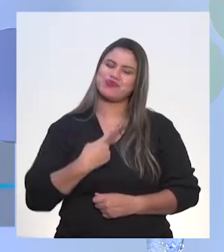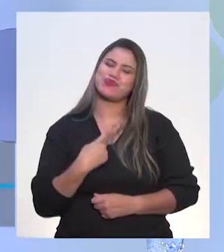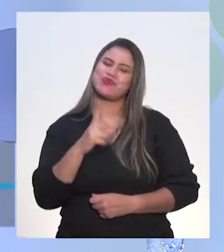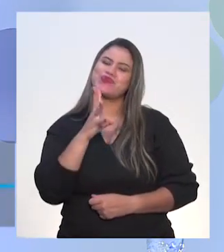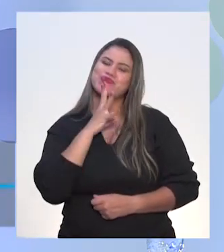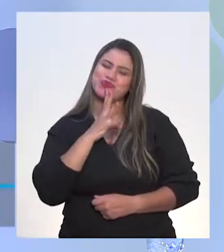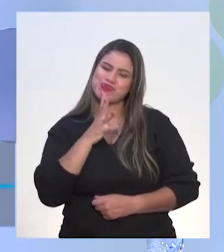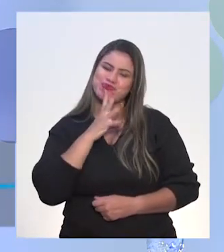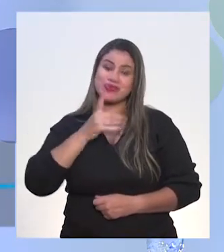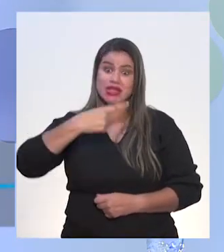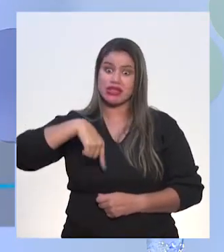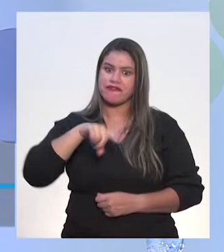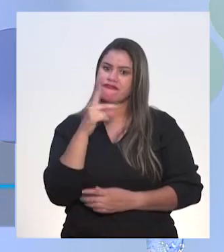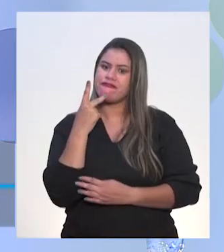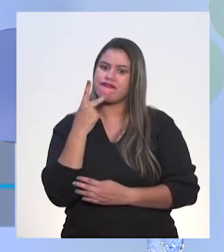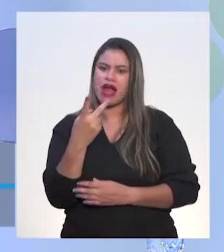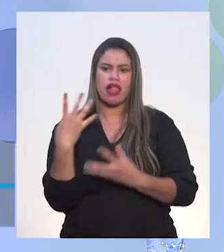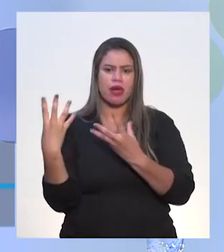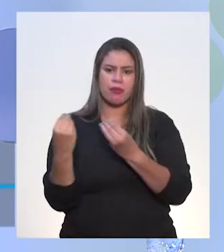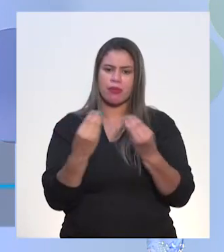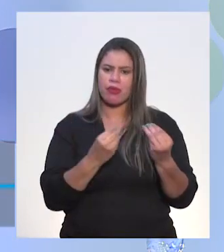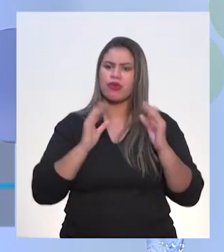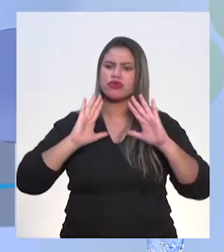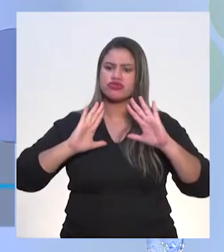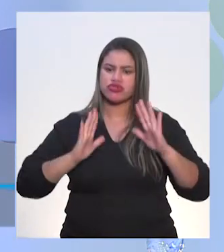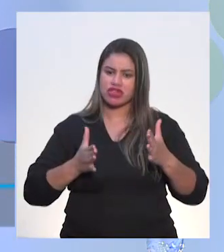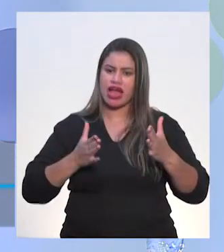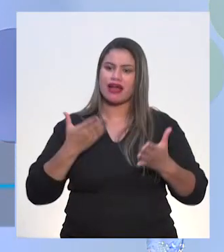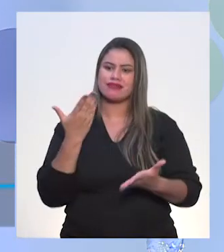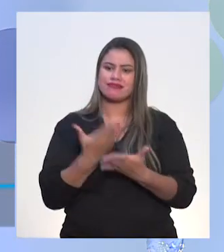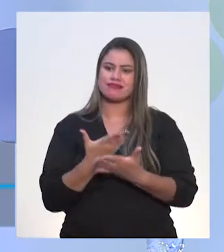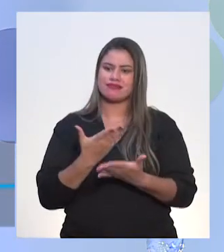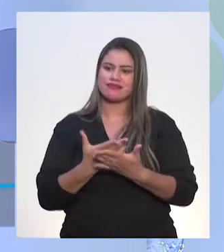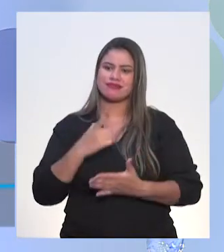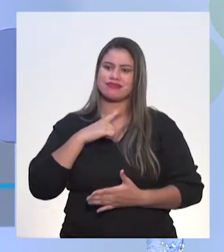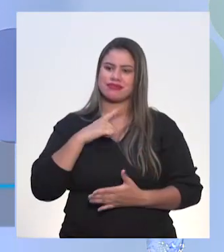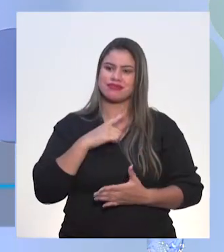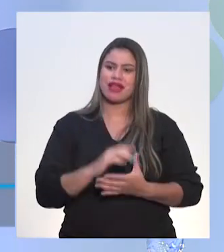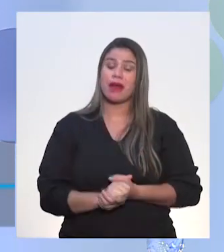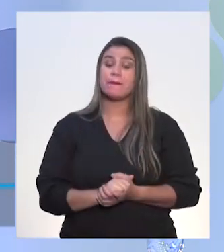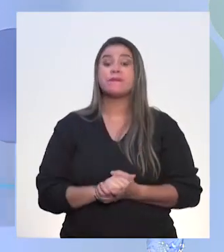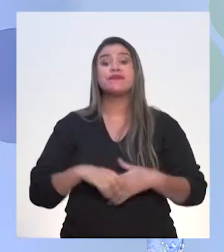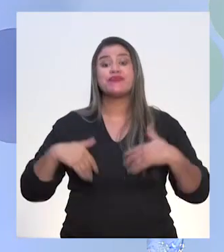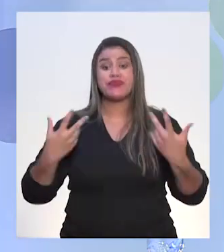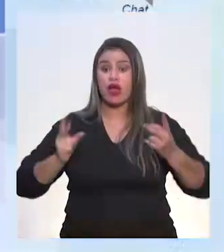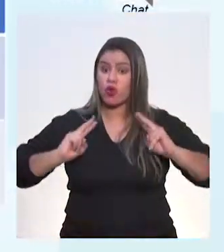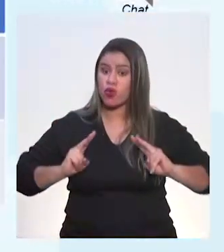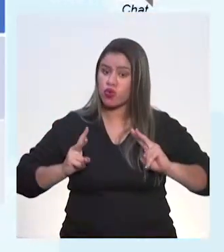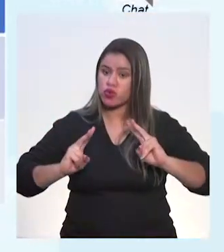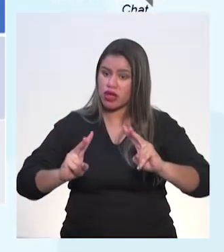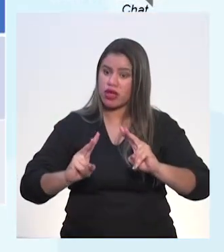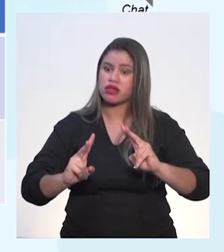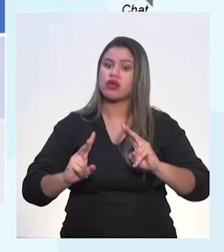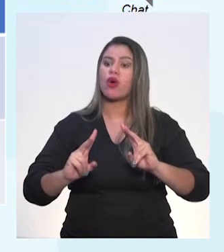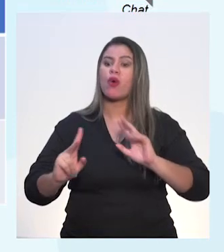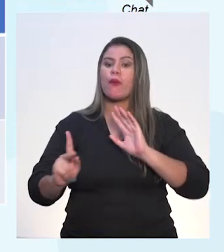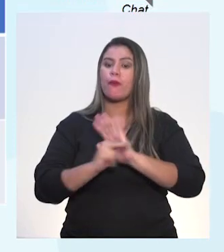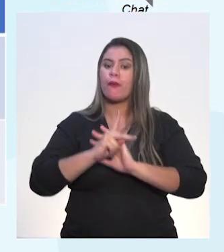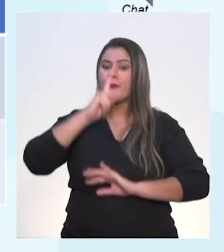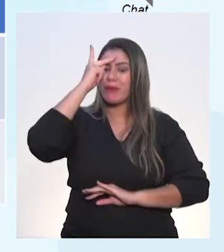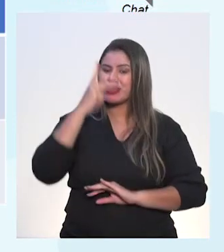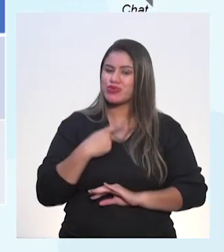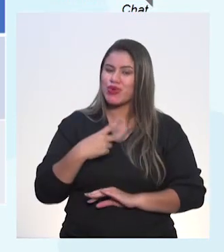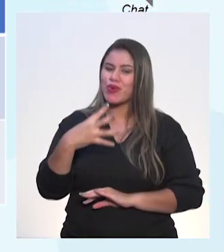que a gente tem falado bastante aqui nas nossas aulas então prosseguindo já que eu falei em autoconhecimento